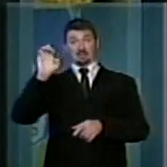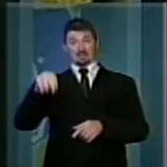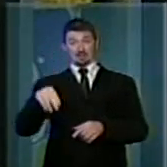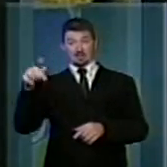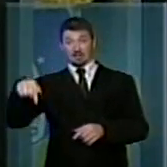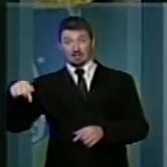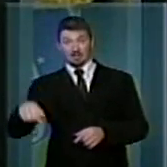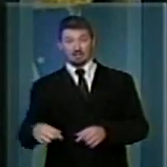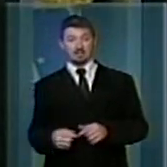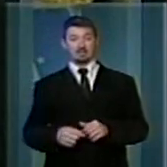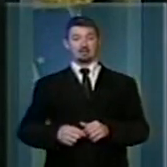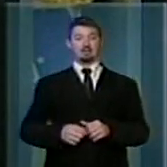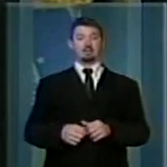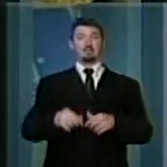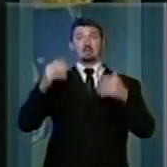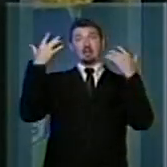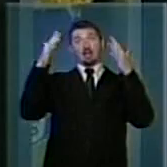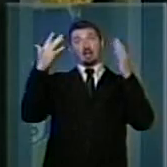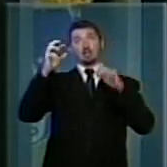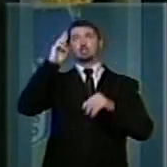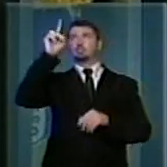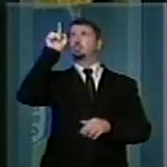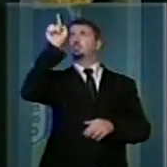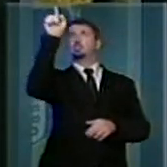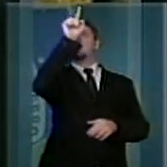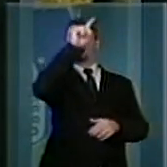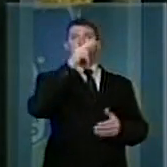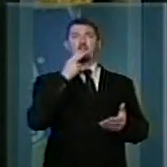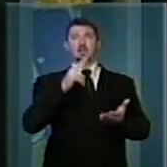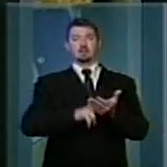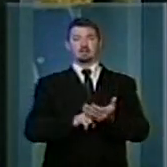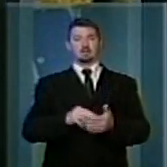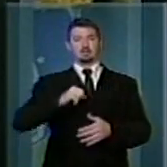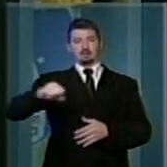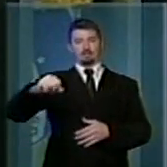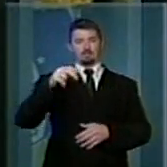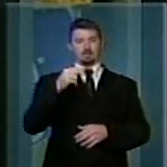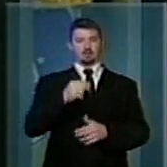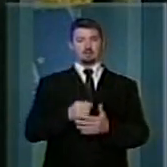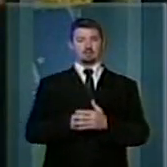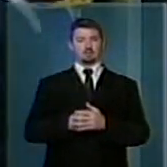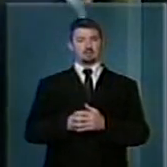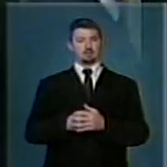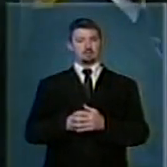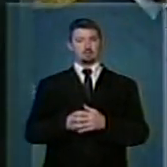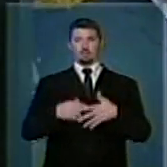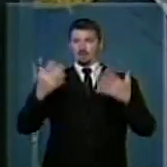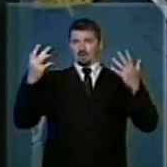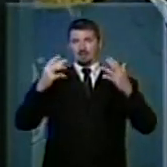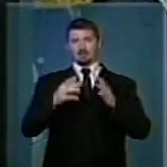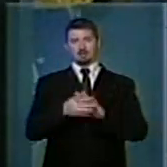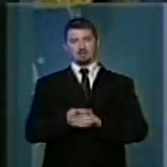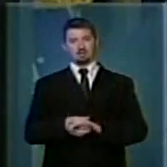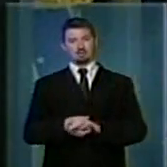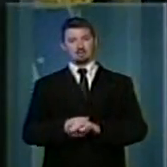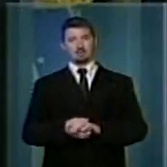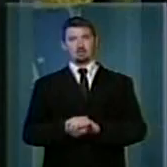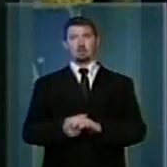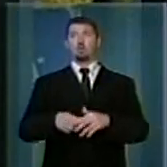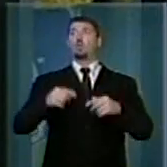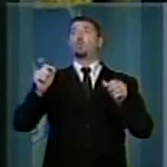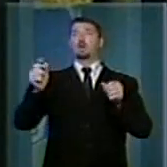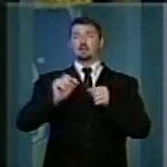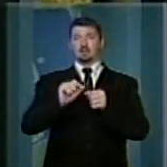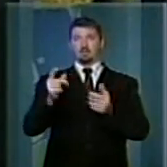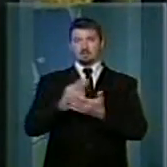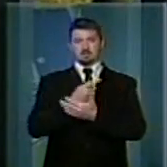aqui, às vezes aplaudido pelos senhores, defendendo os Correios. Ora, qual é a operação em curso